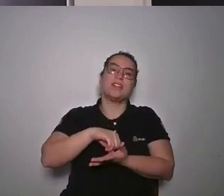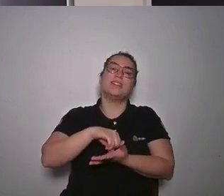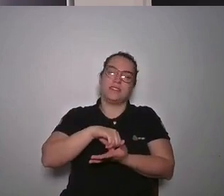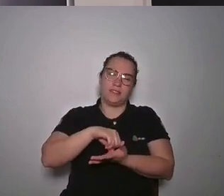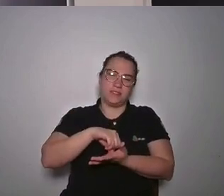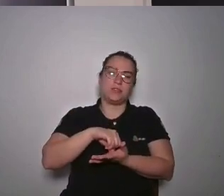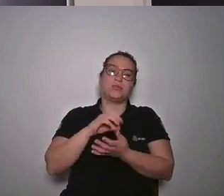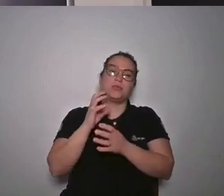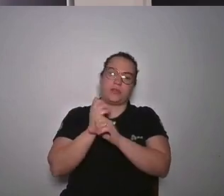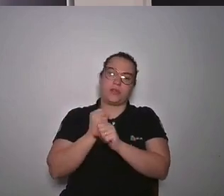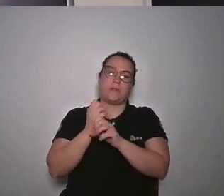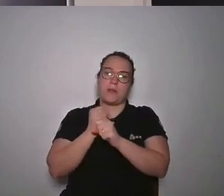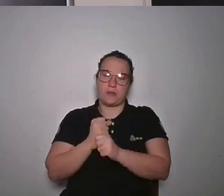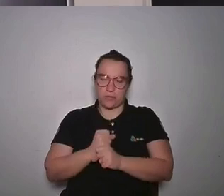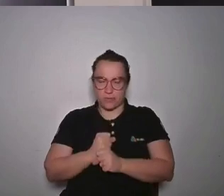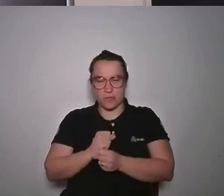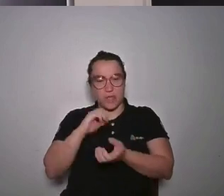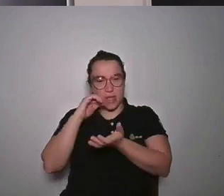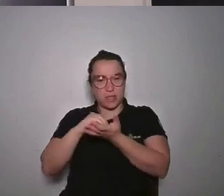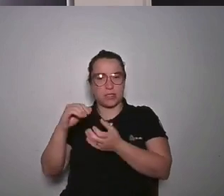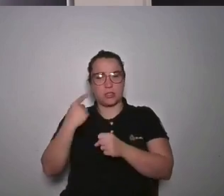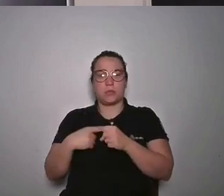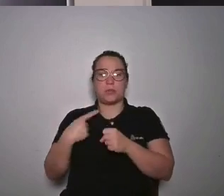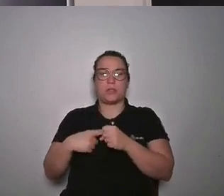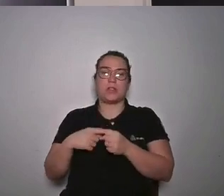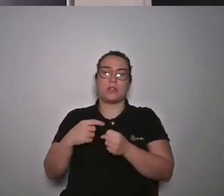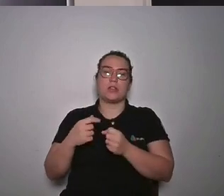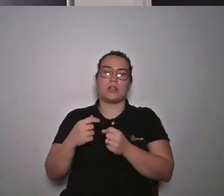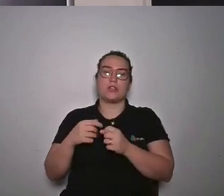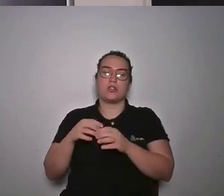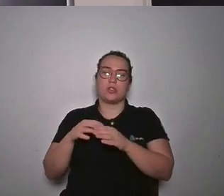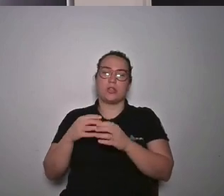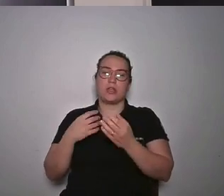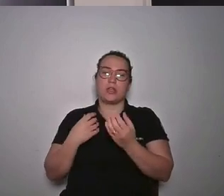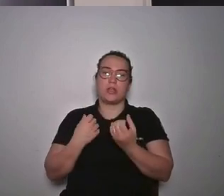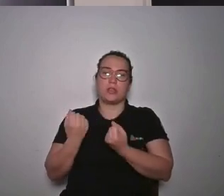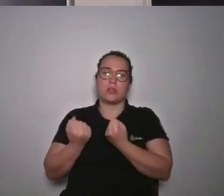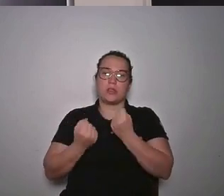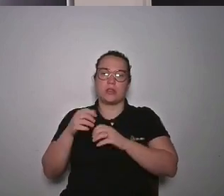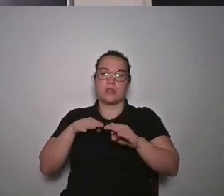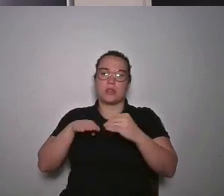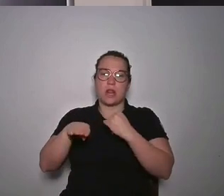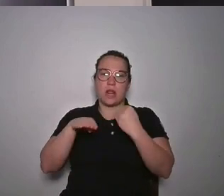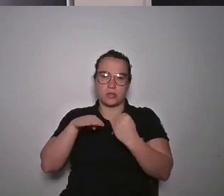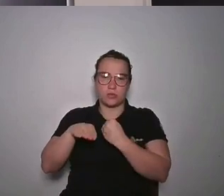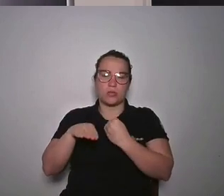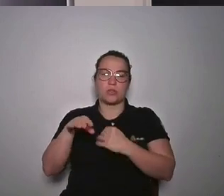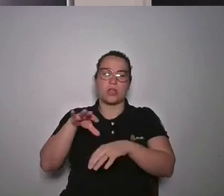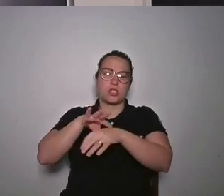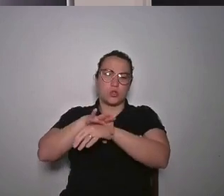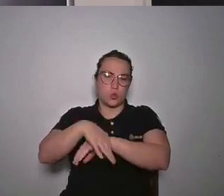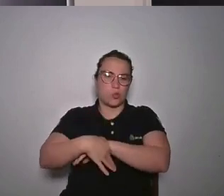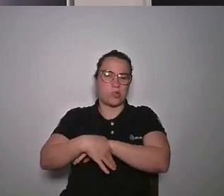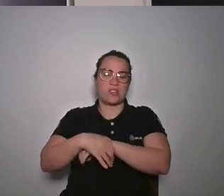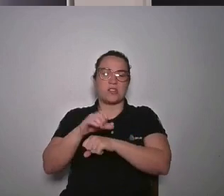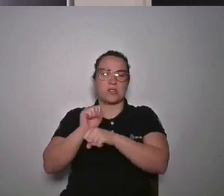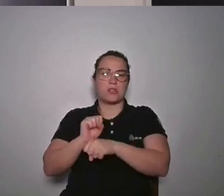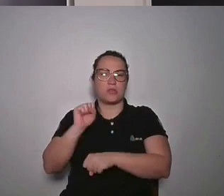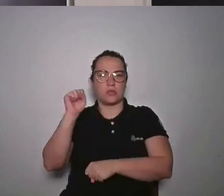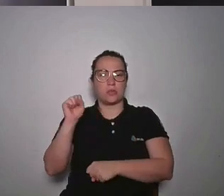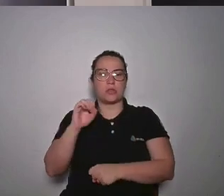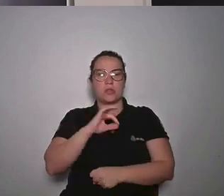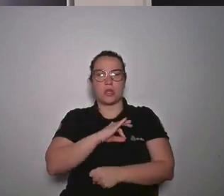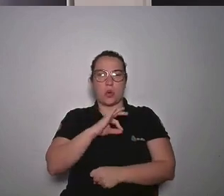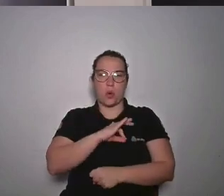do orçamento. E a Secretaria Municipal de Trânsito tem a Diretoria de Segurança e a Superintendência da Guarda